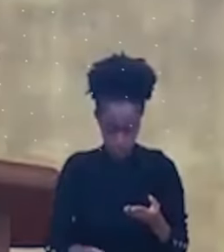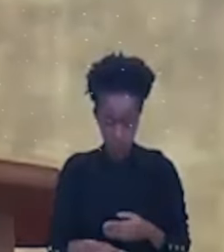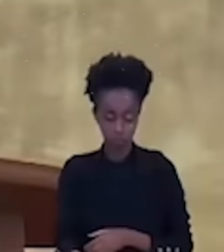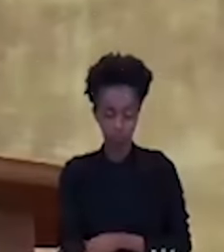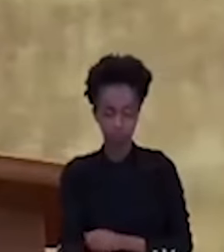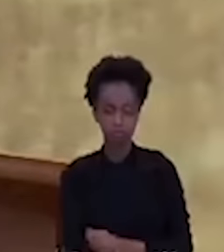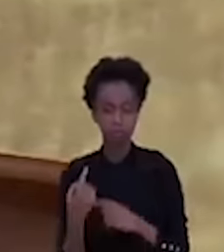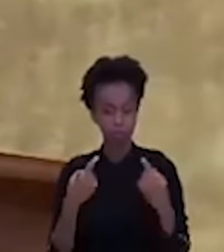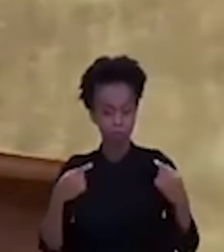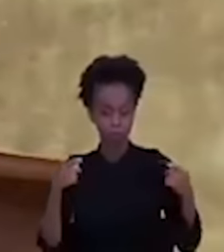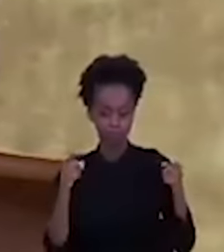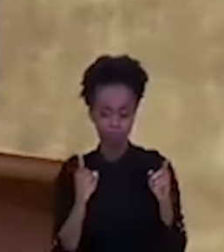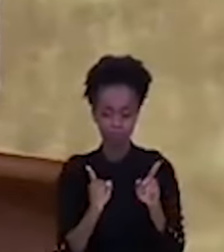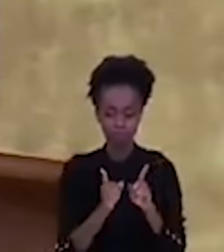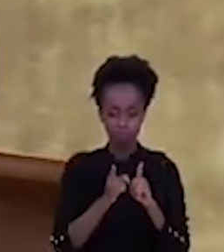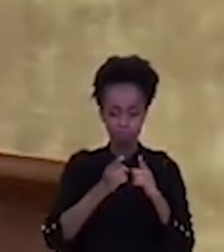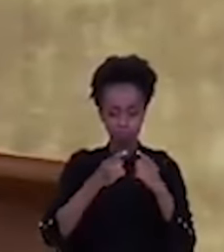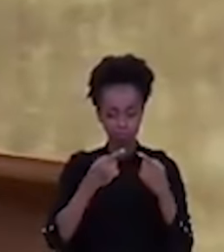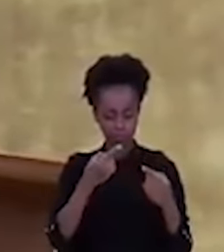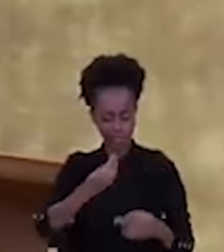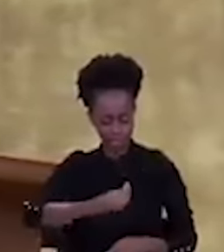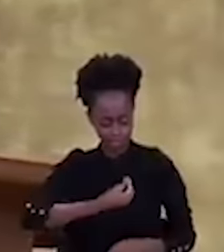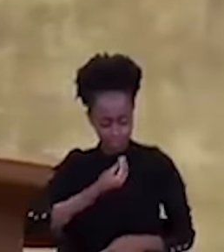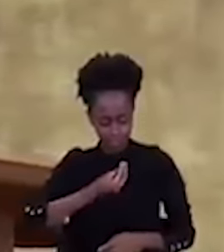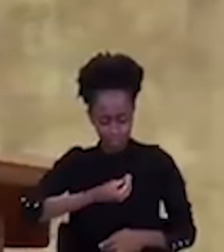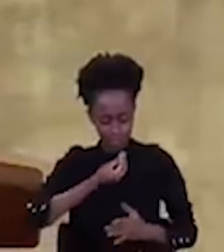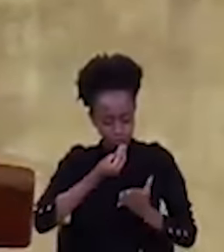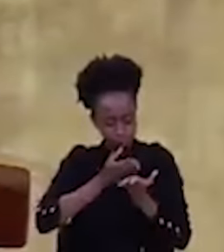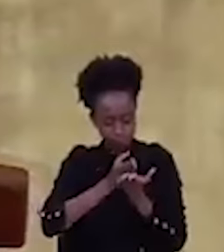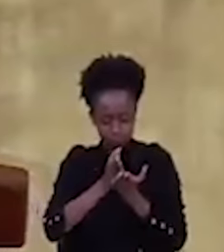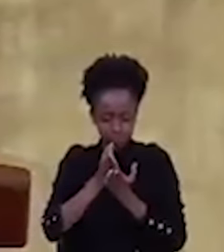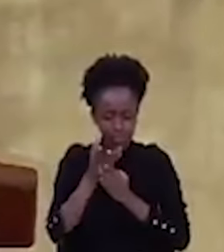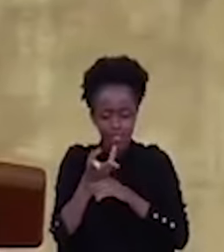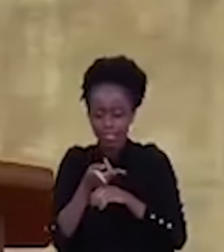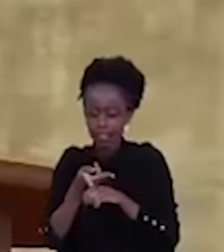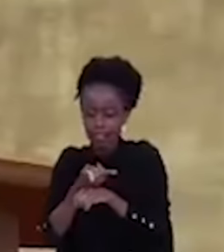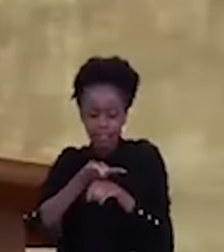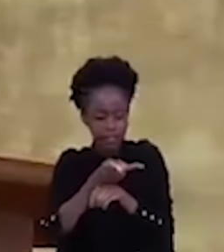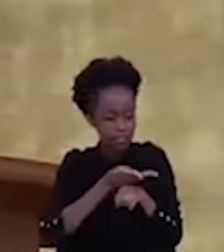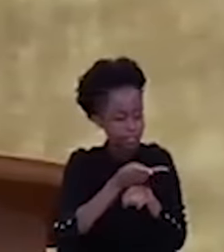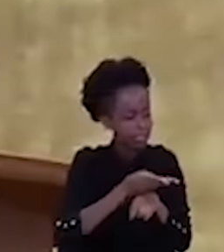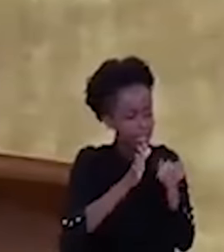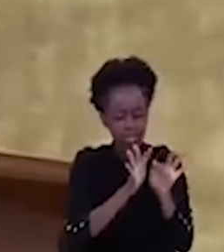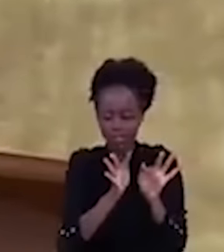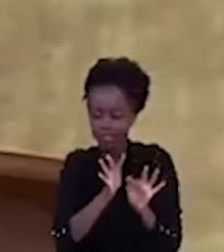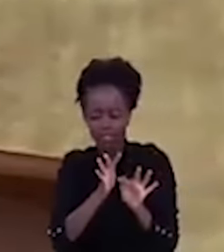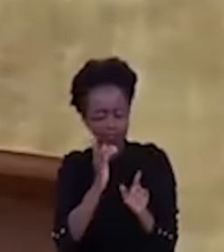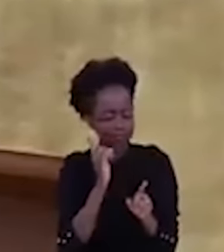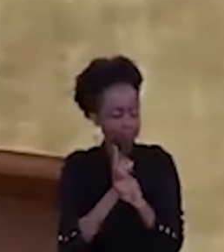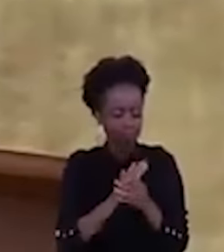Minha vida foi uma procura, com a alma cheia de agruras. Com a